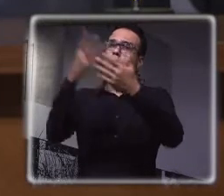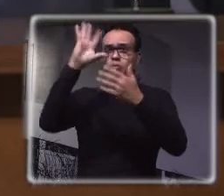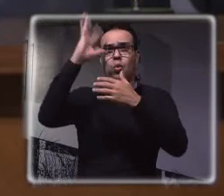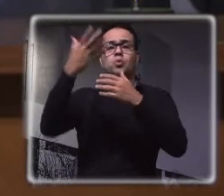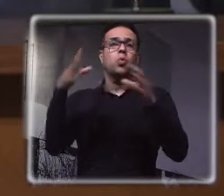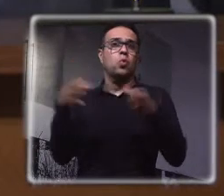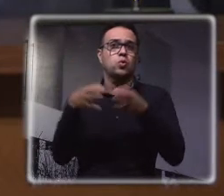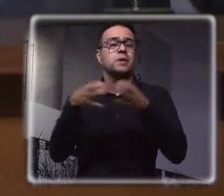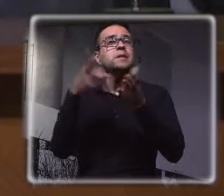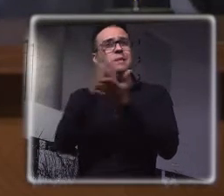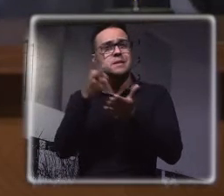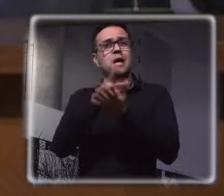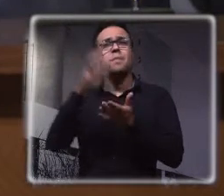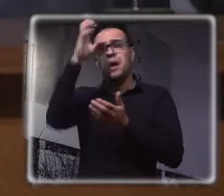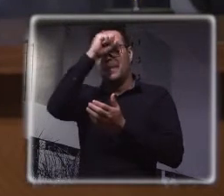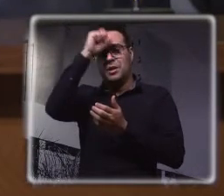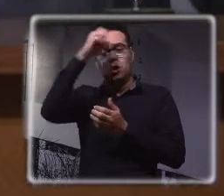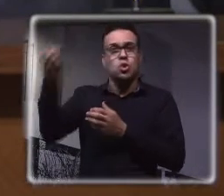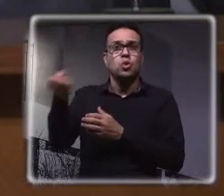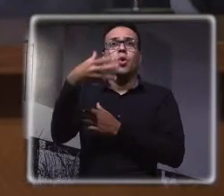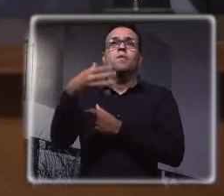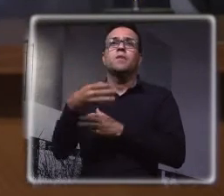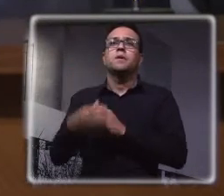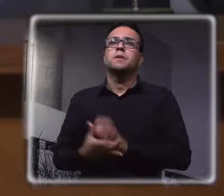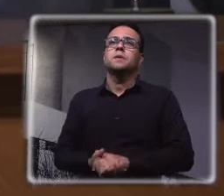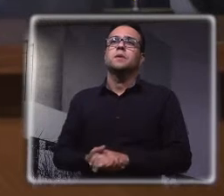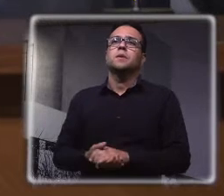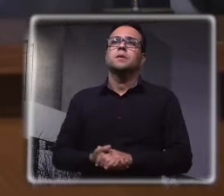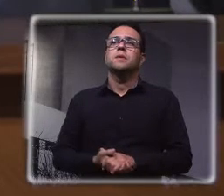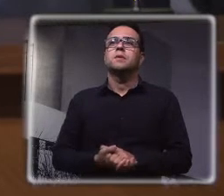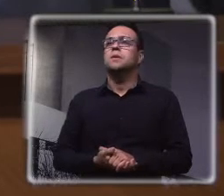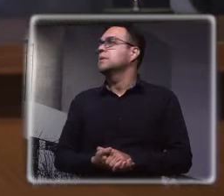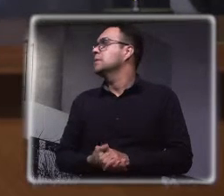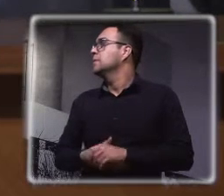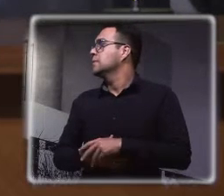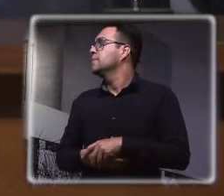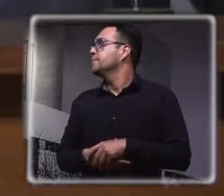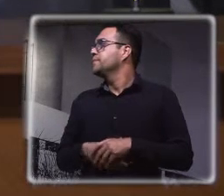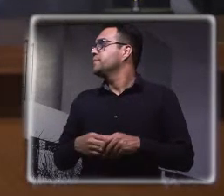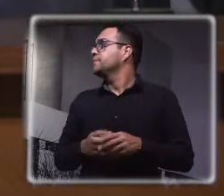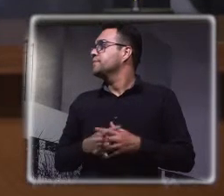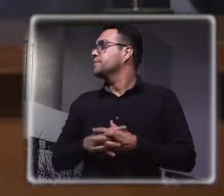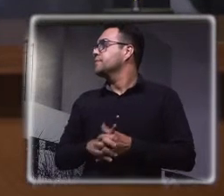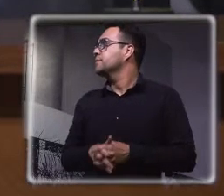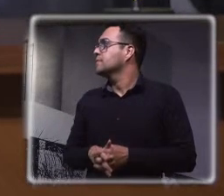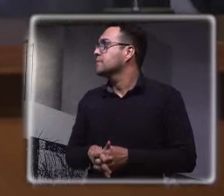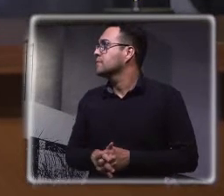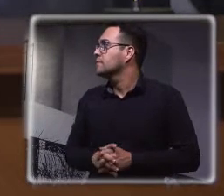Estamos sempre aprendendo, sempre tentando inovar para atender de forma mais eficiente nossos jurisdicionados, nossos participantes.